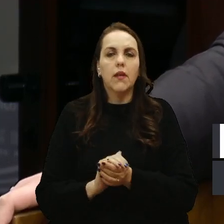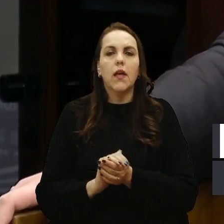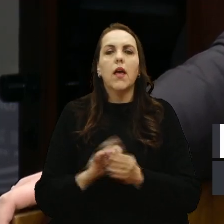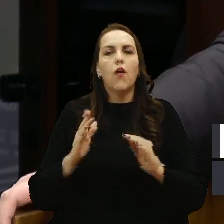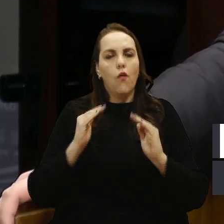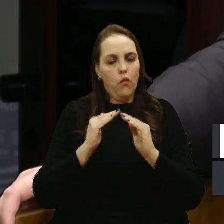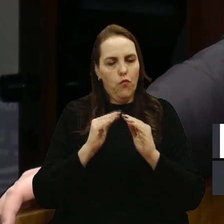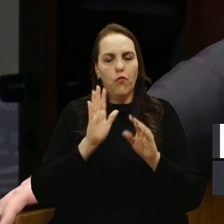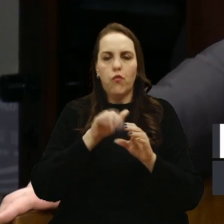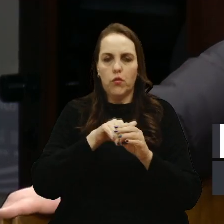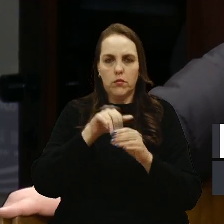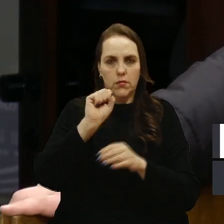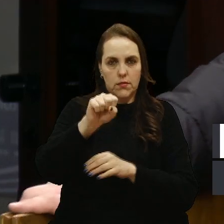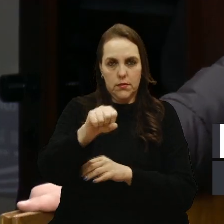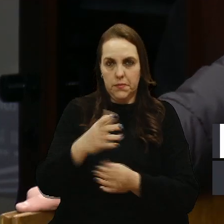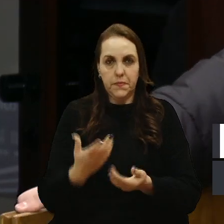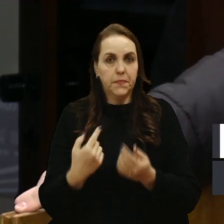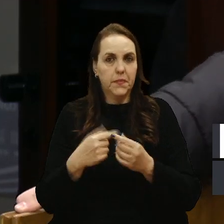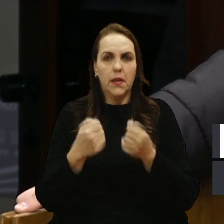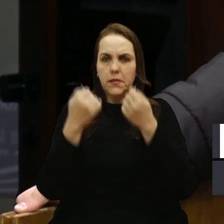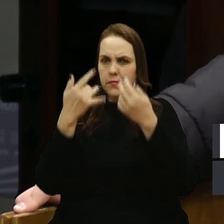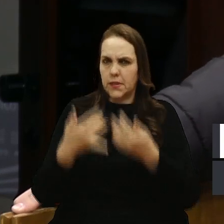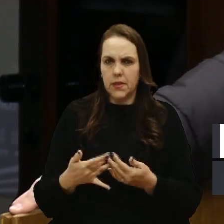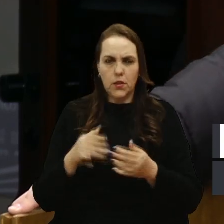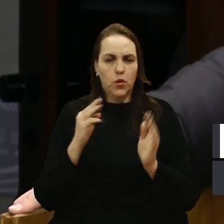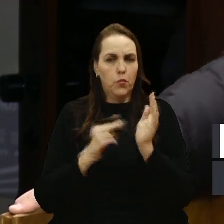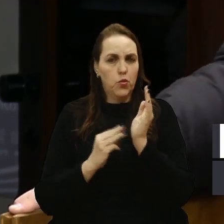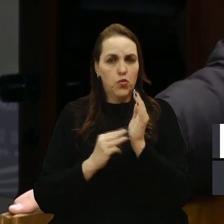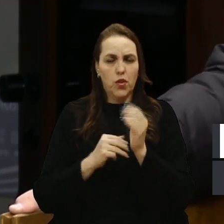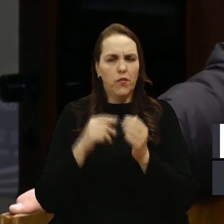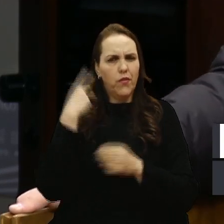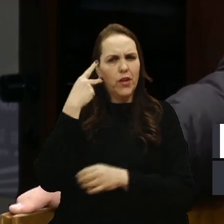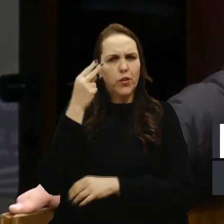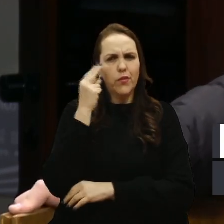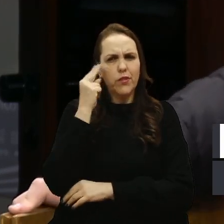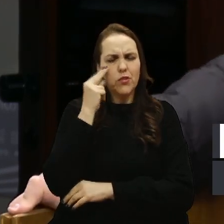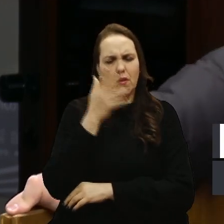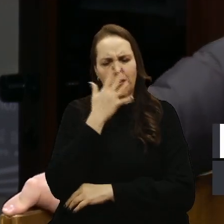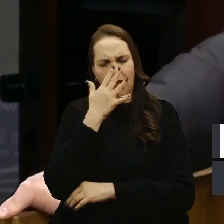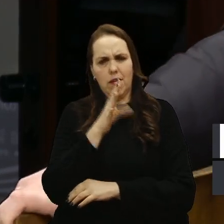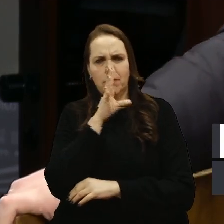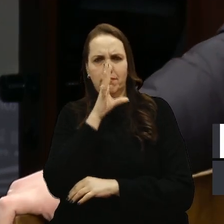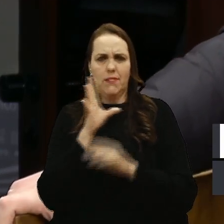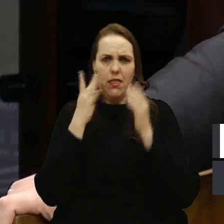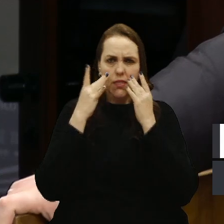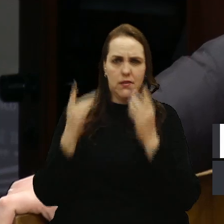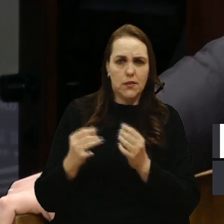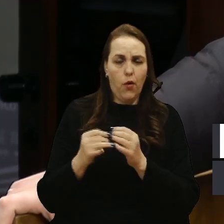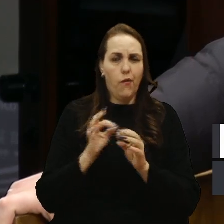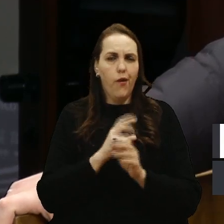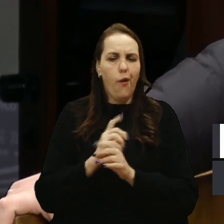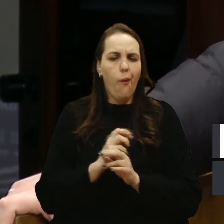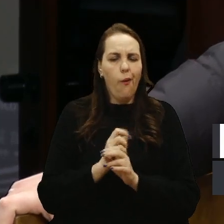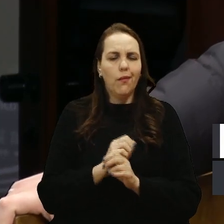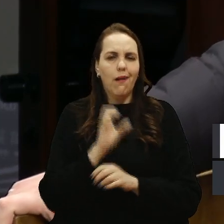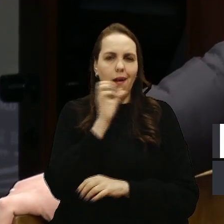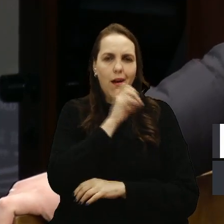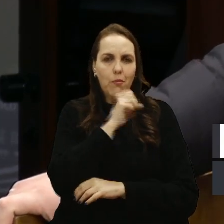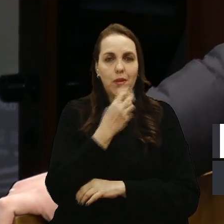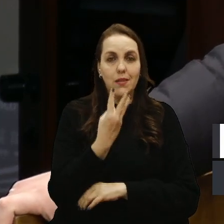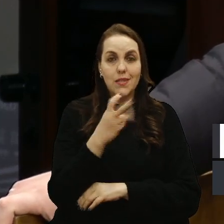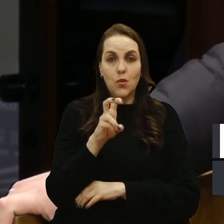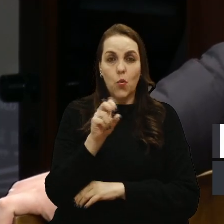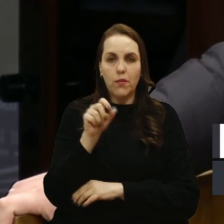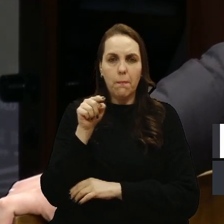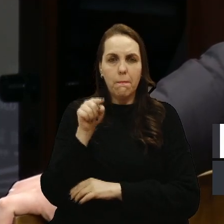foram apresentados na exposição de motivo. E uma coisa, vereador Fantinel, que me chama a atenção, eu fiz uma conta rápida, são 350 mil veículos que